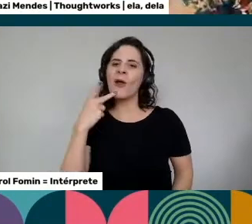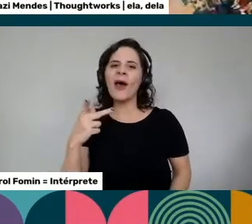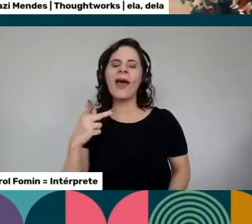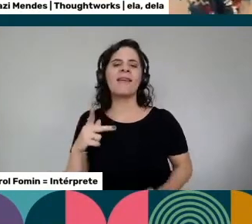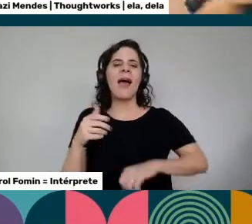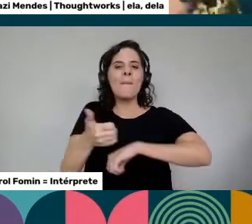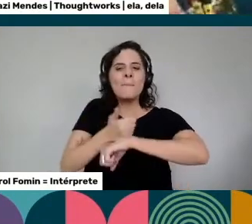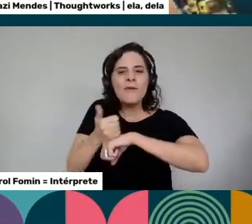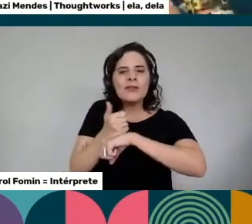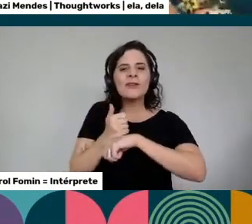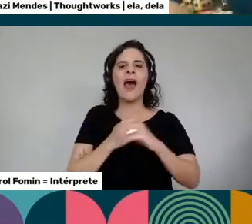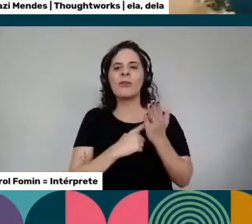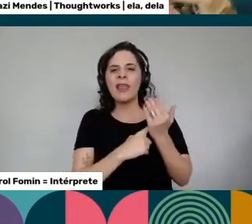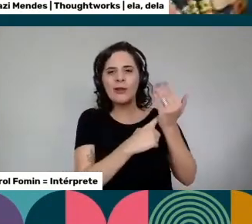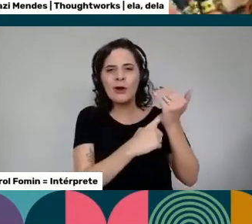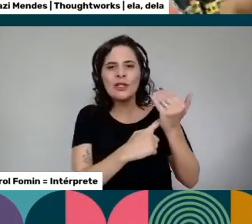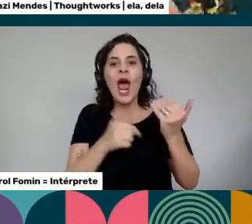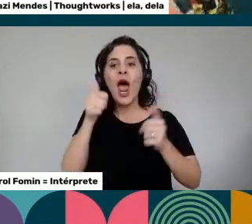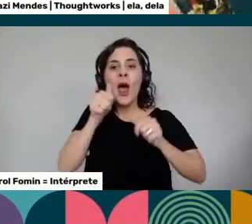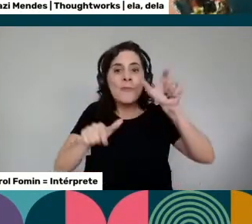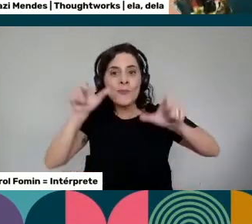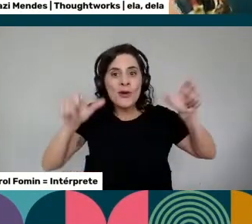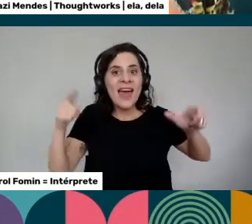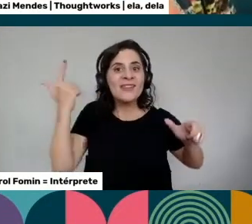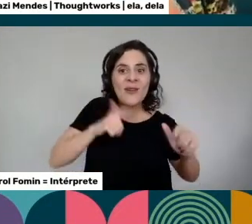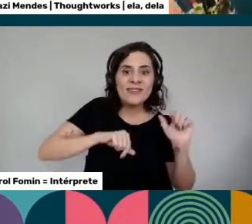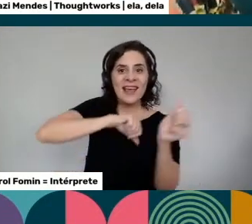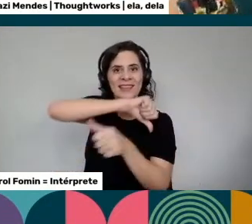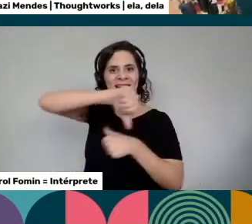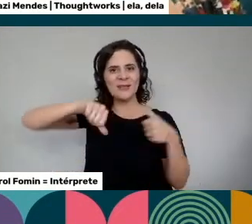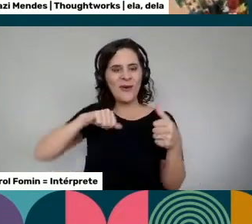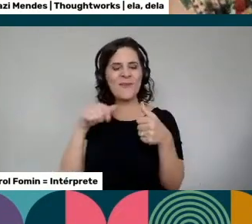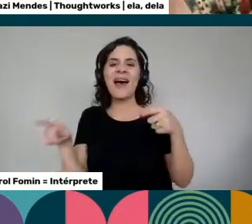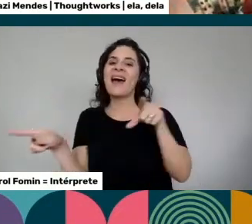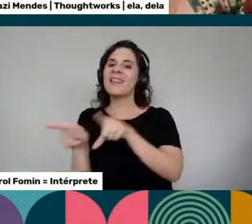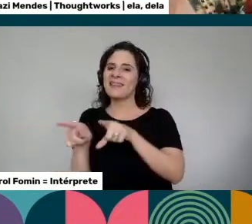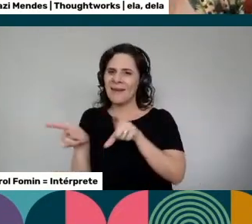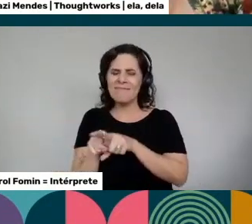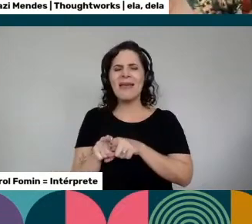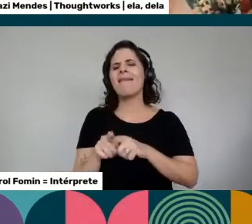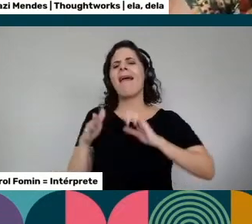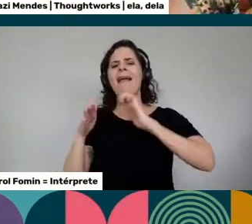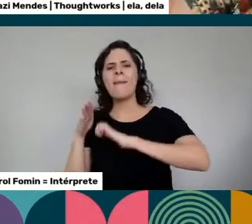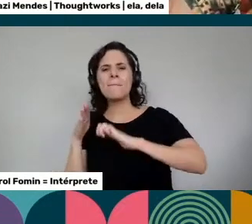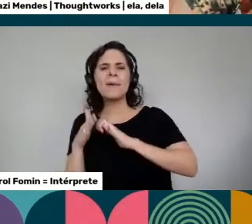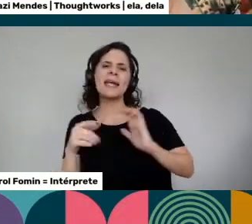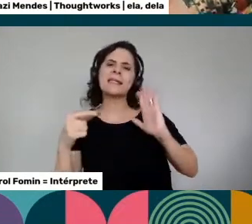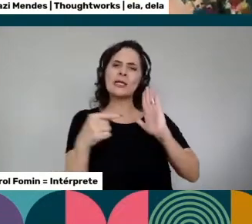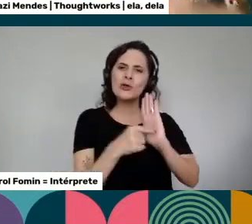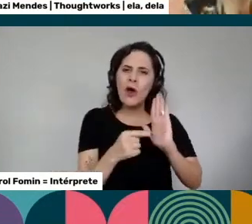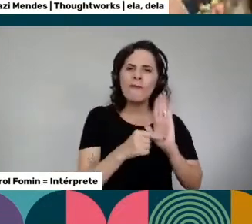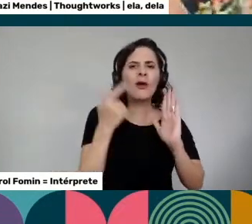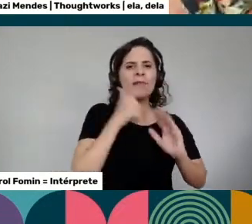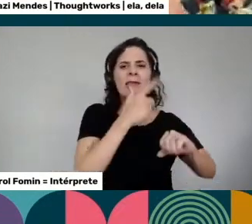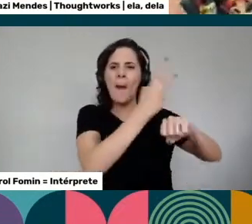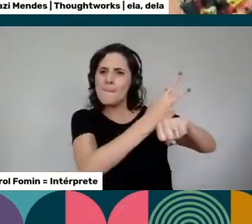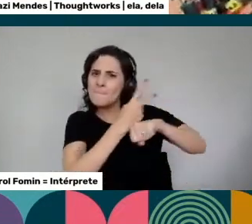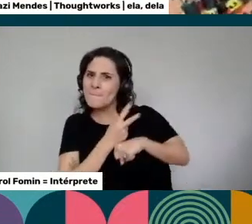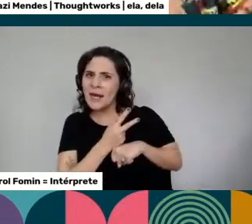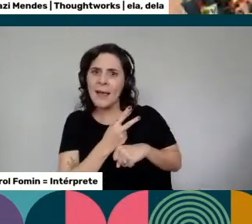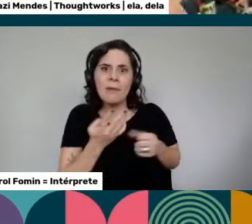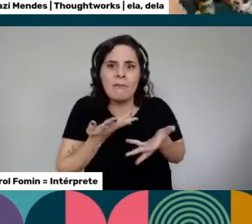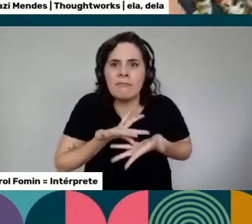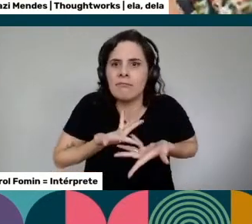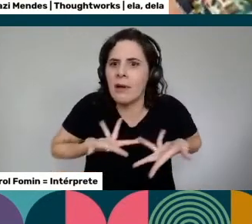né, recebeu o Prêmio Protagonista Digital pela Associação Brasileira de Empresas de Software, e eu vou falar aqui, e tem outros, prêmio